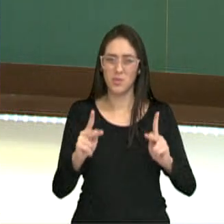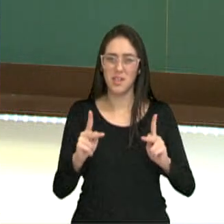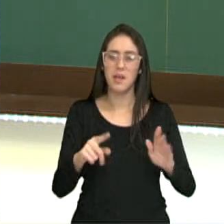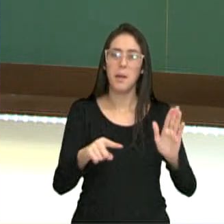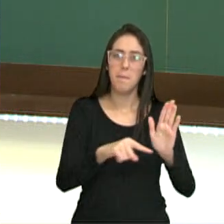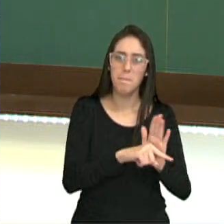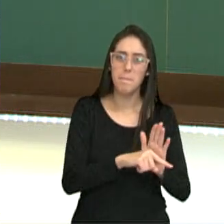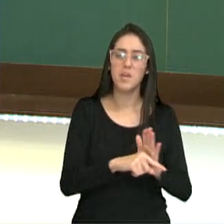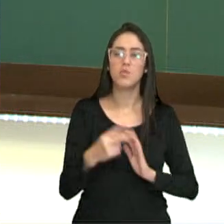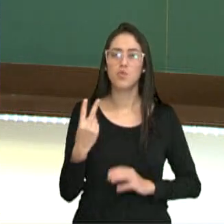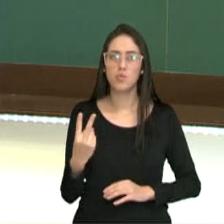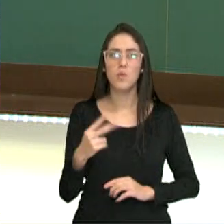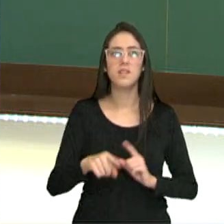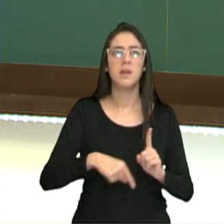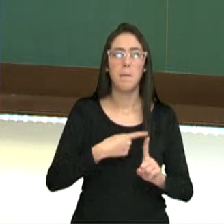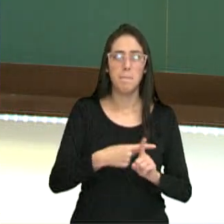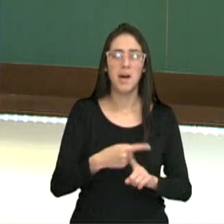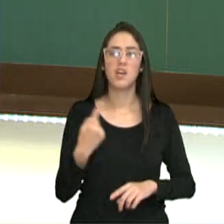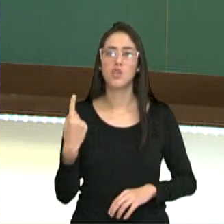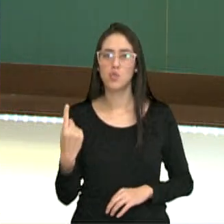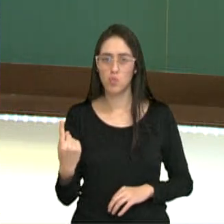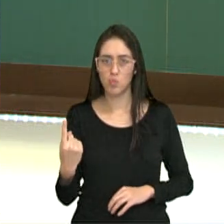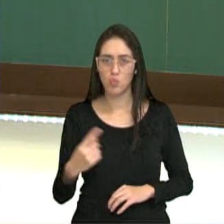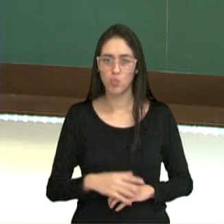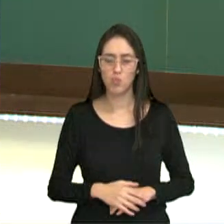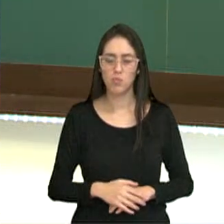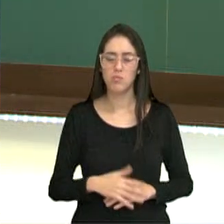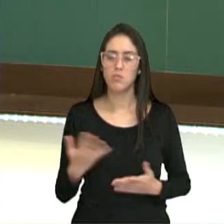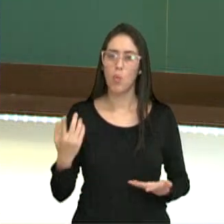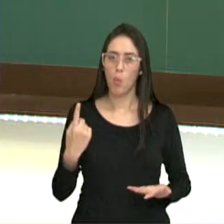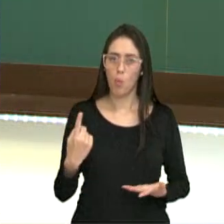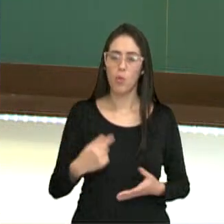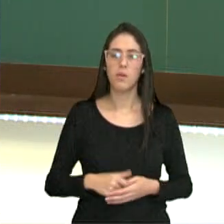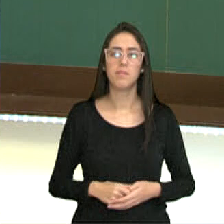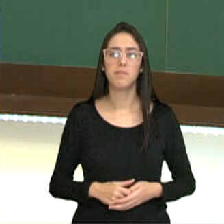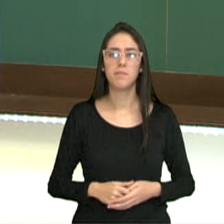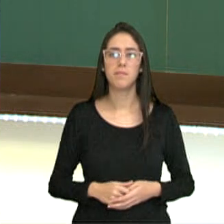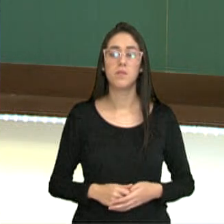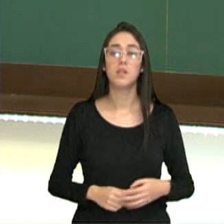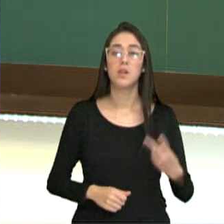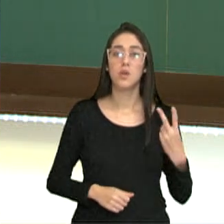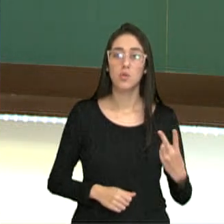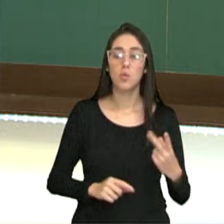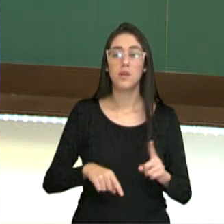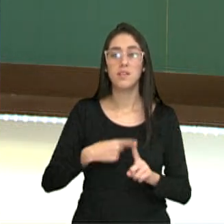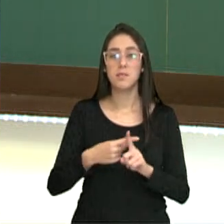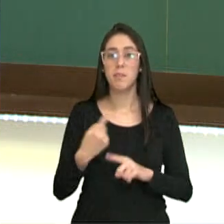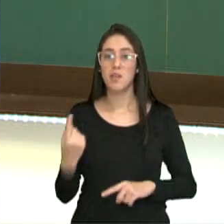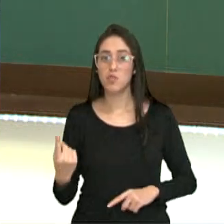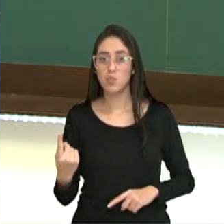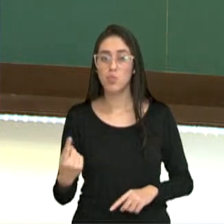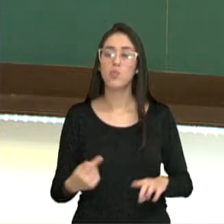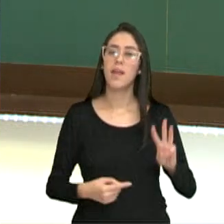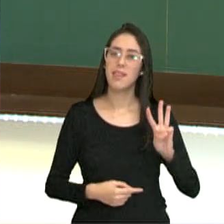mais 1 vai ficar 1. E 2 mais 1 vai ficar 3. Então, logo, a minha imagem